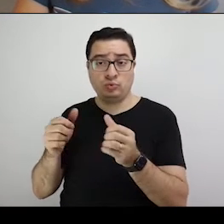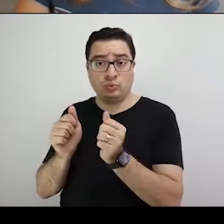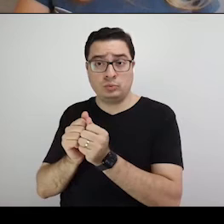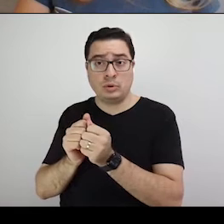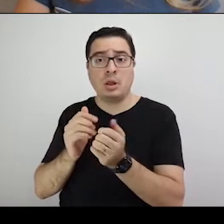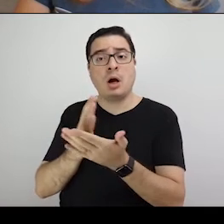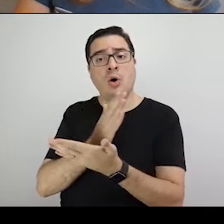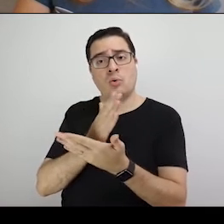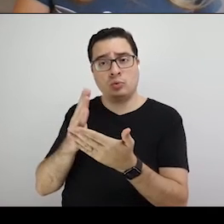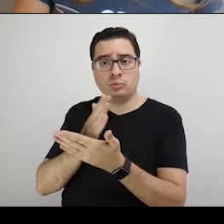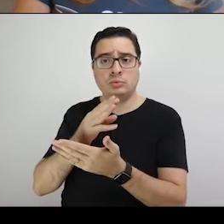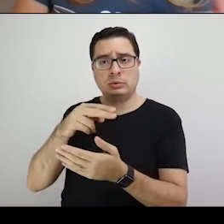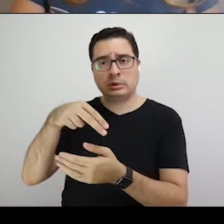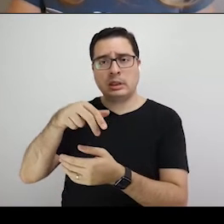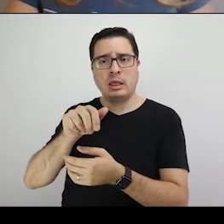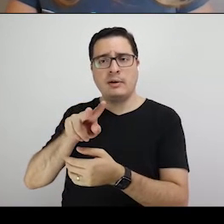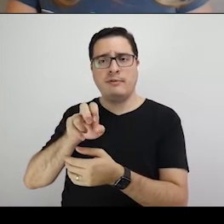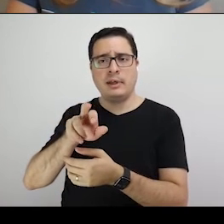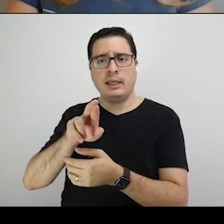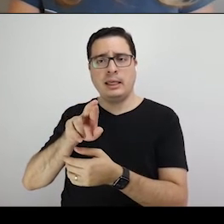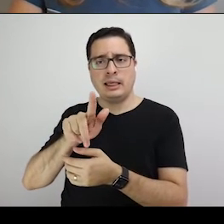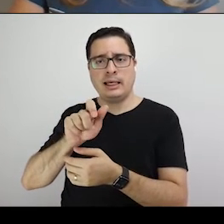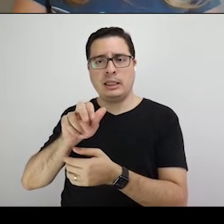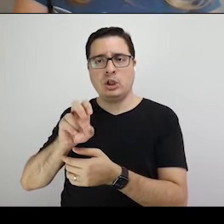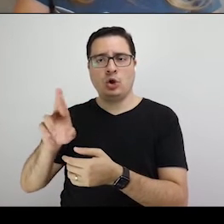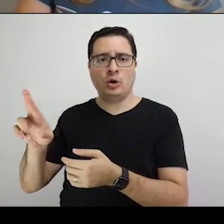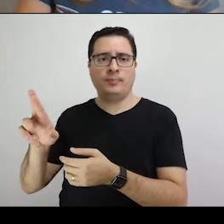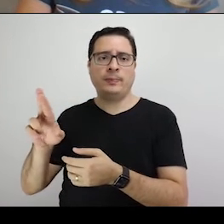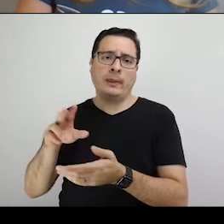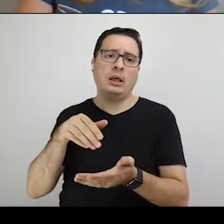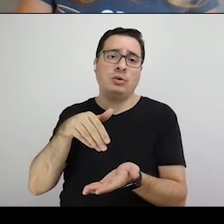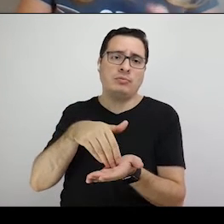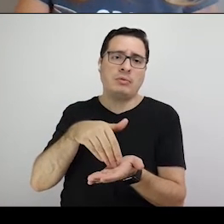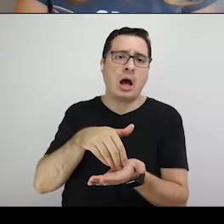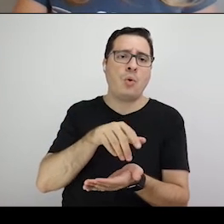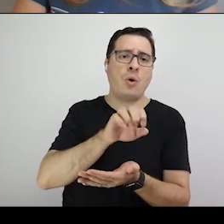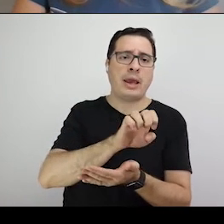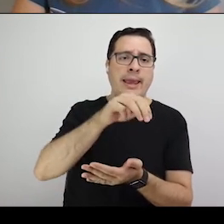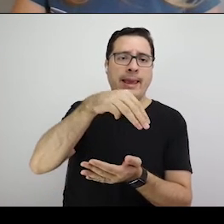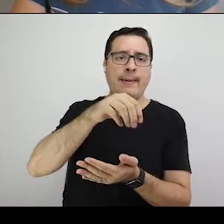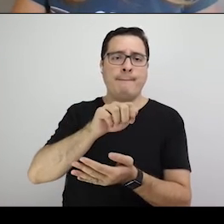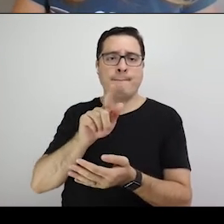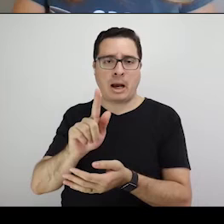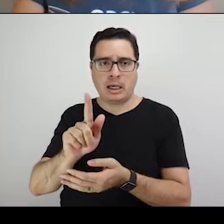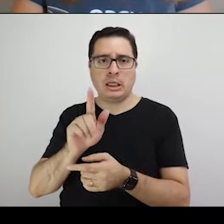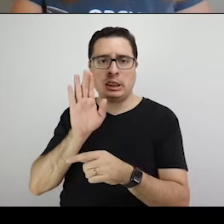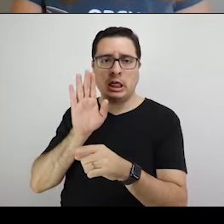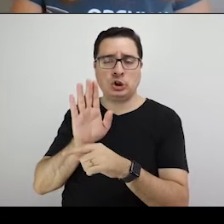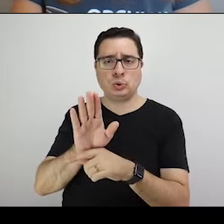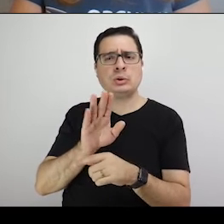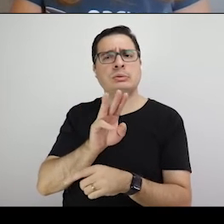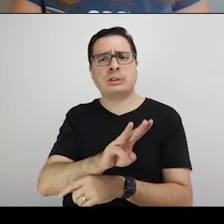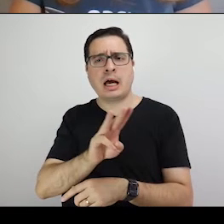alguns navegadores. E, por fim, o EMAG, que é um documento que norteia o desenvolvimento de sites e